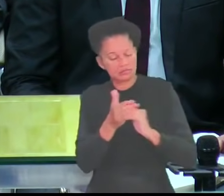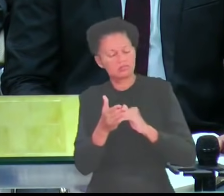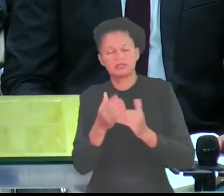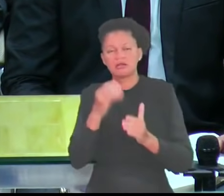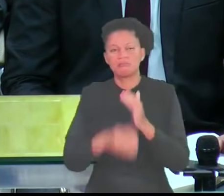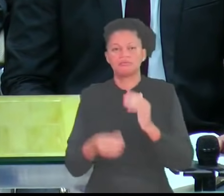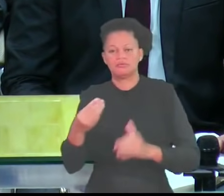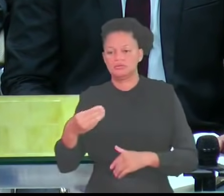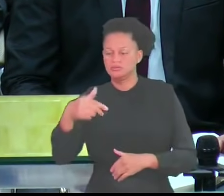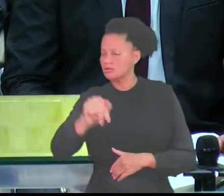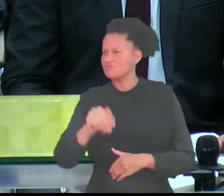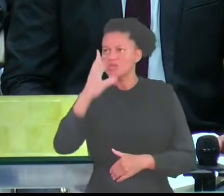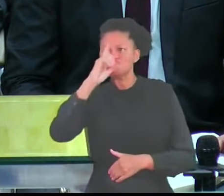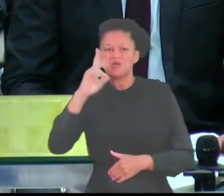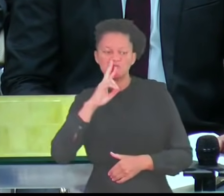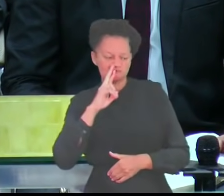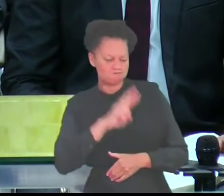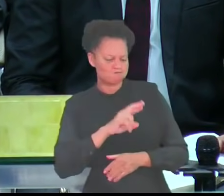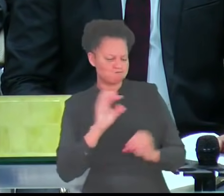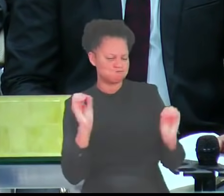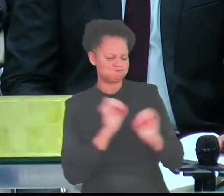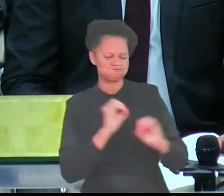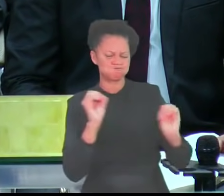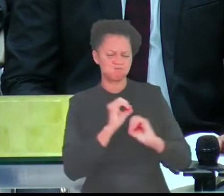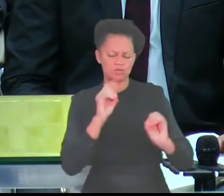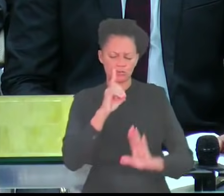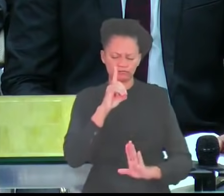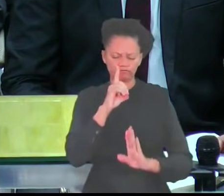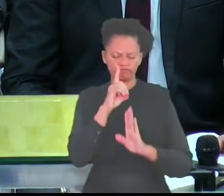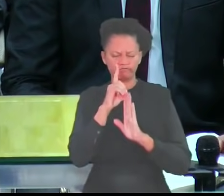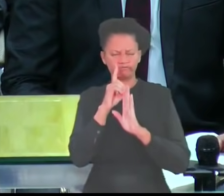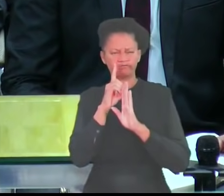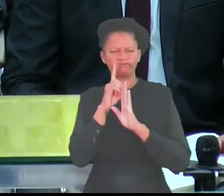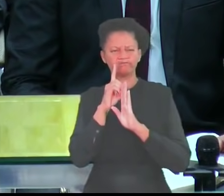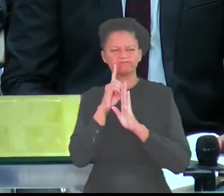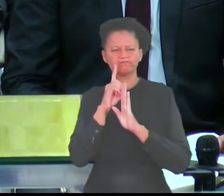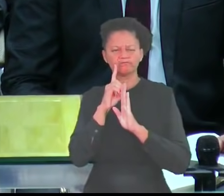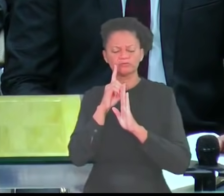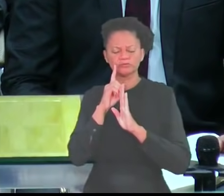37. E Deus não responde nenhuma.